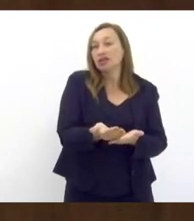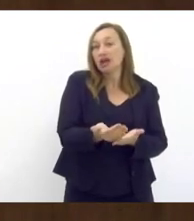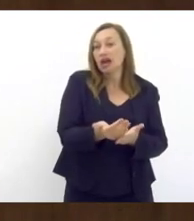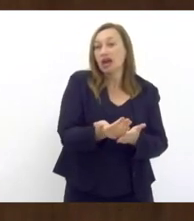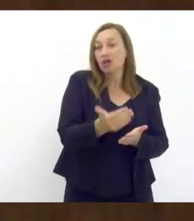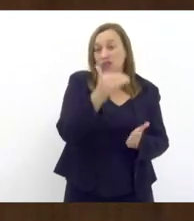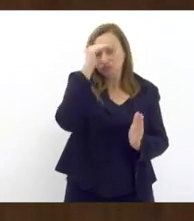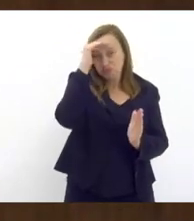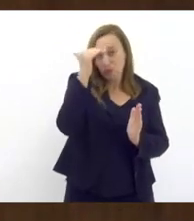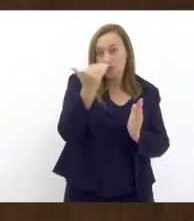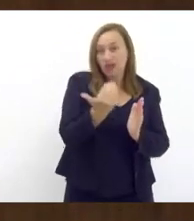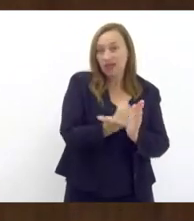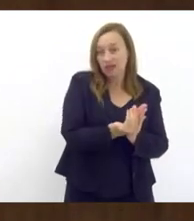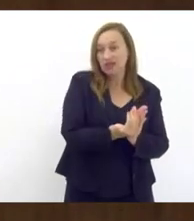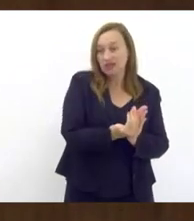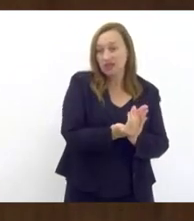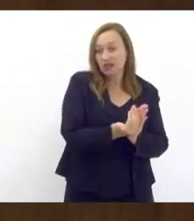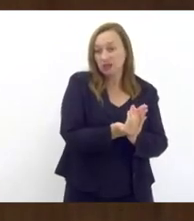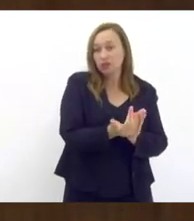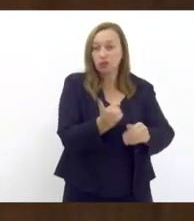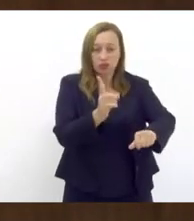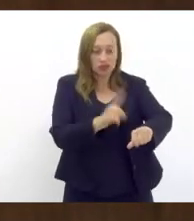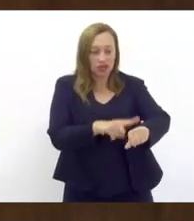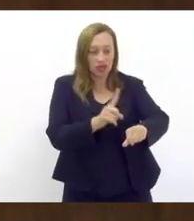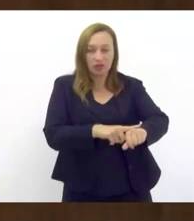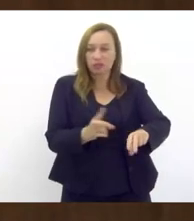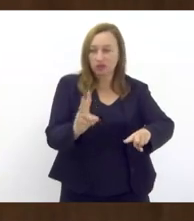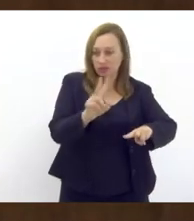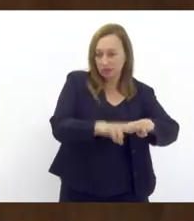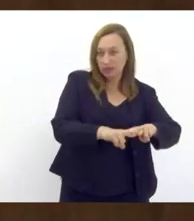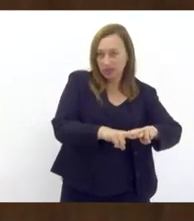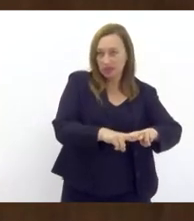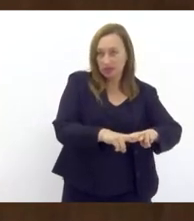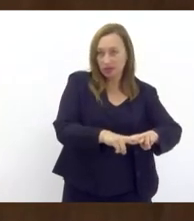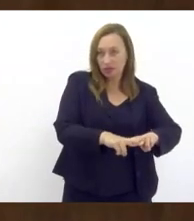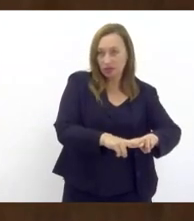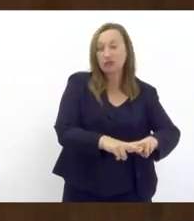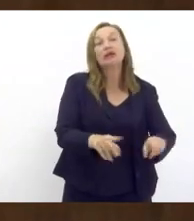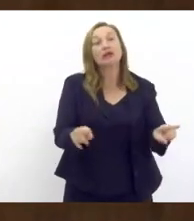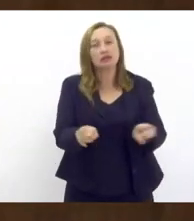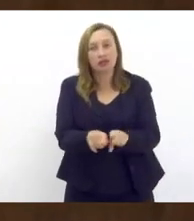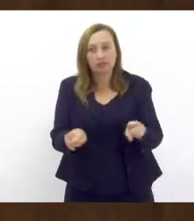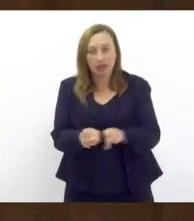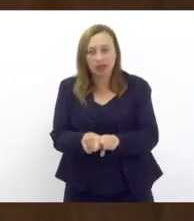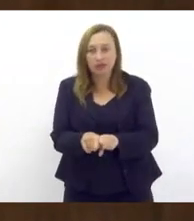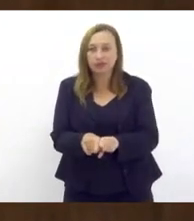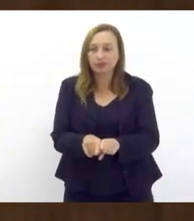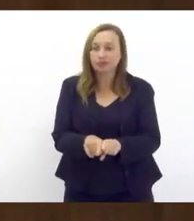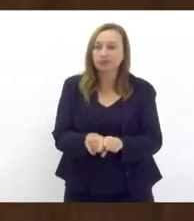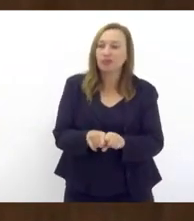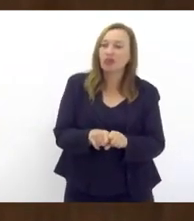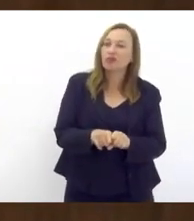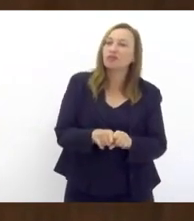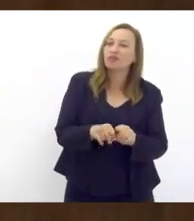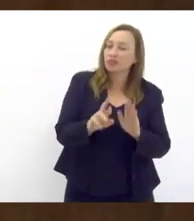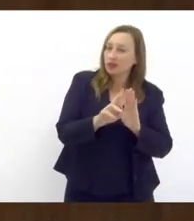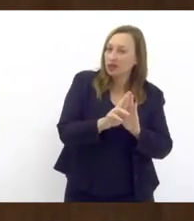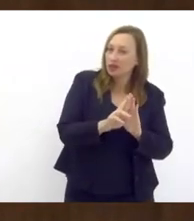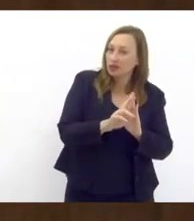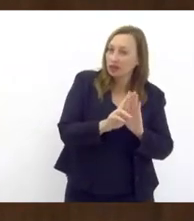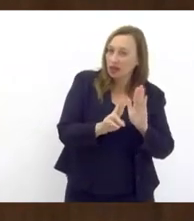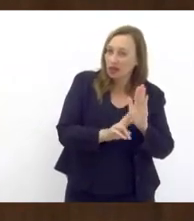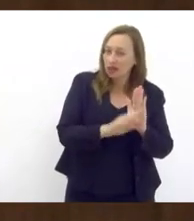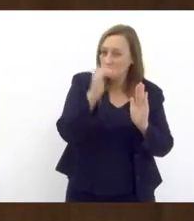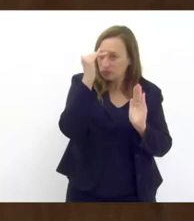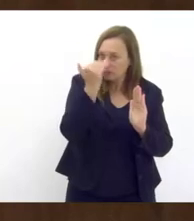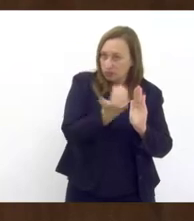e nós não podemos aceitar que também a determinação, não é, da lei no cumprimento daquilo, né,